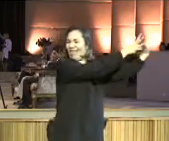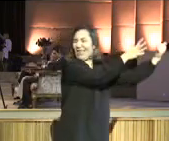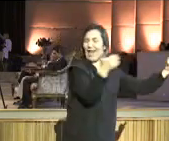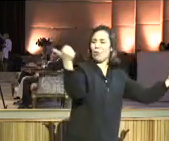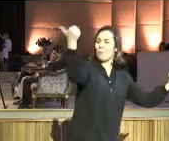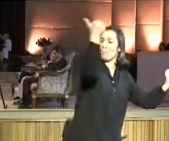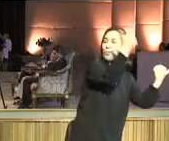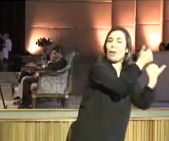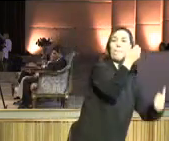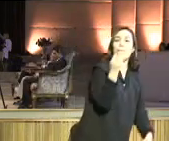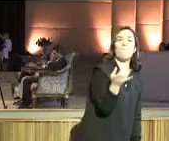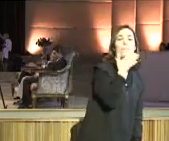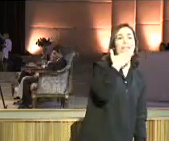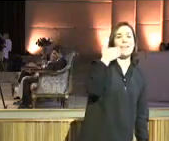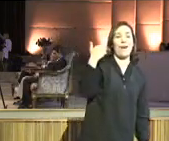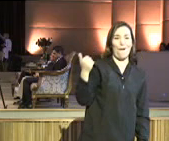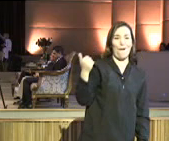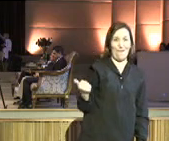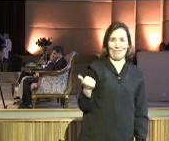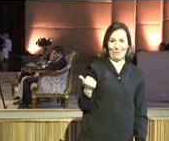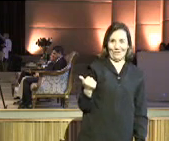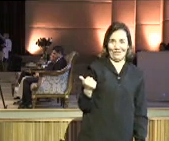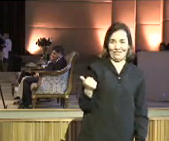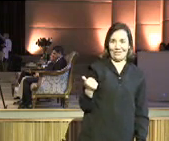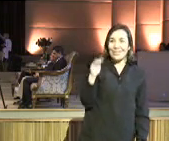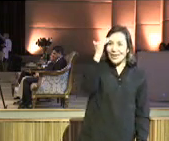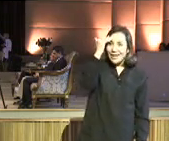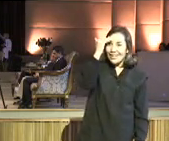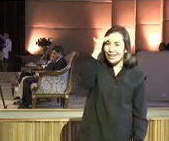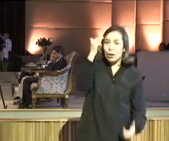Toda a glória nessa vida desvanece.